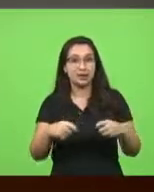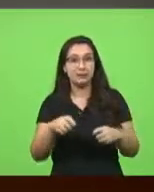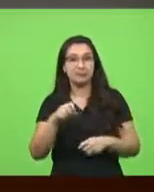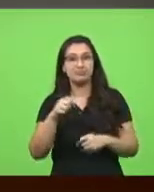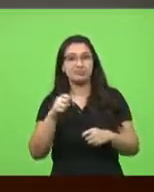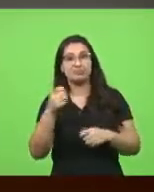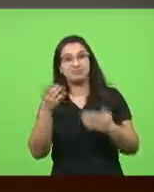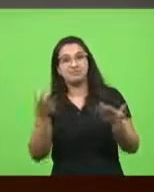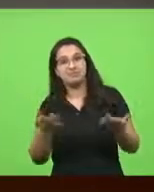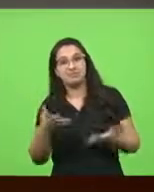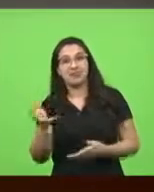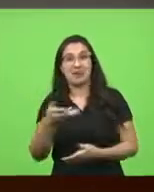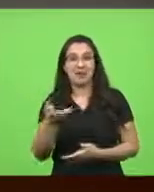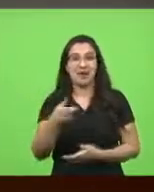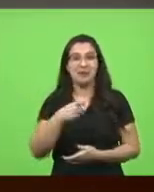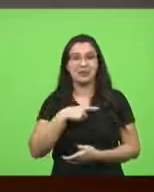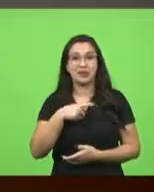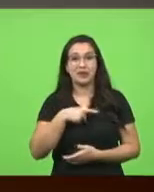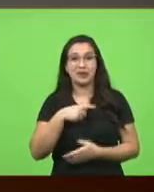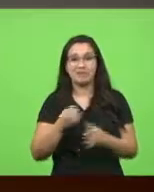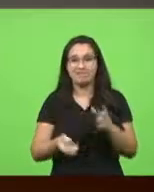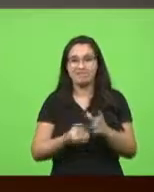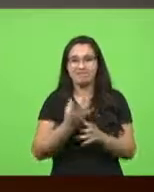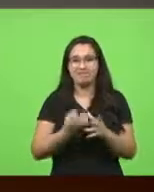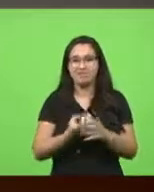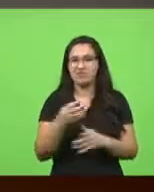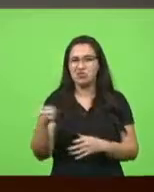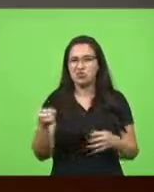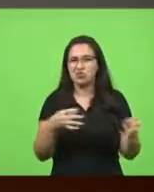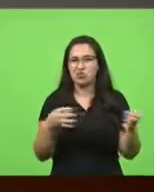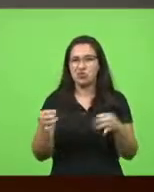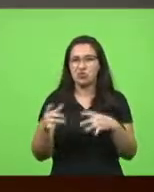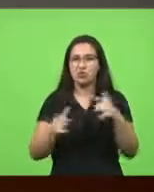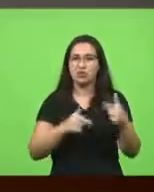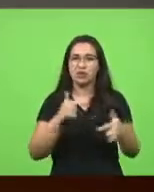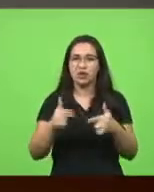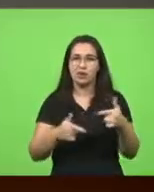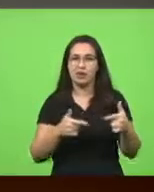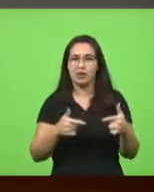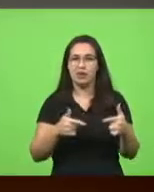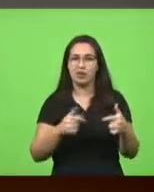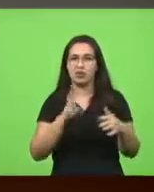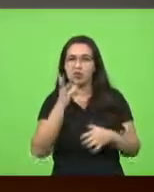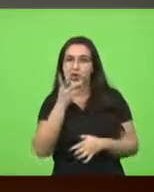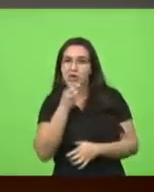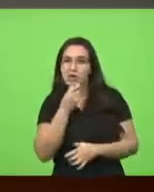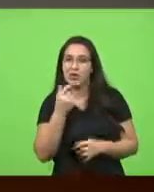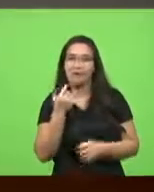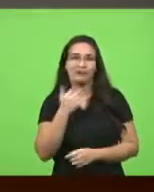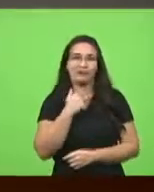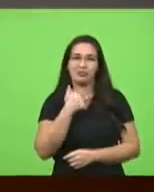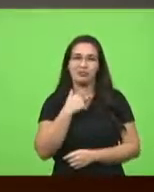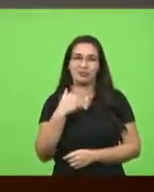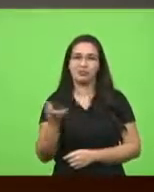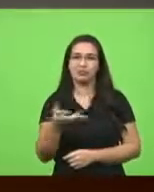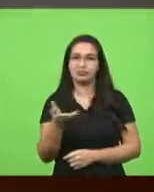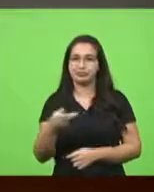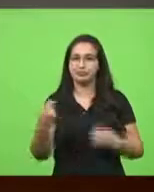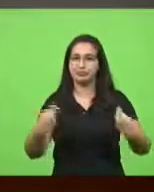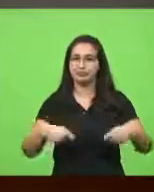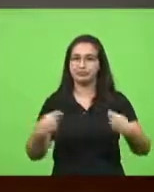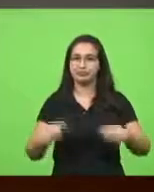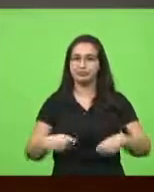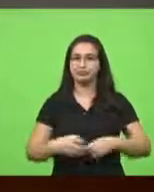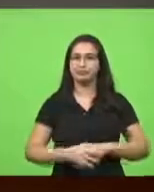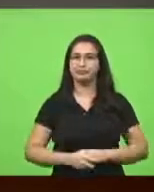dessa agilidade. Quando se trata de criação de novos empregos, a gente não pode demorar. Parabéns, secretário. Deputado